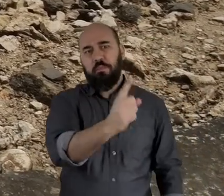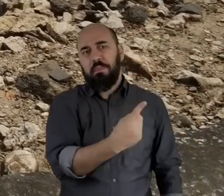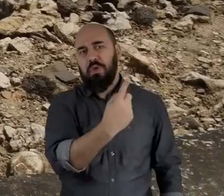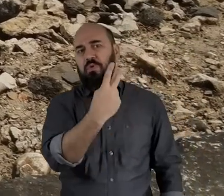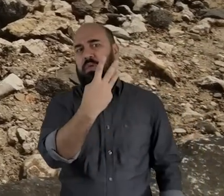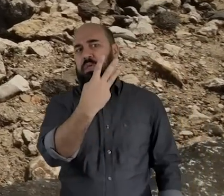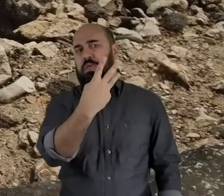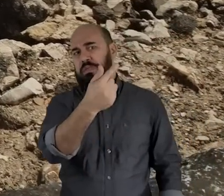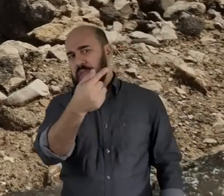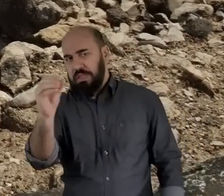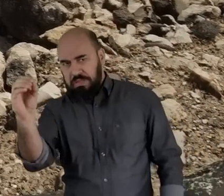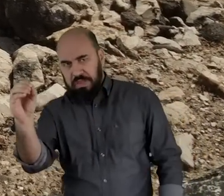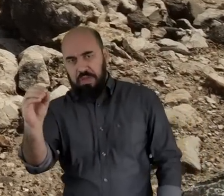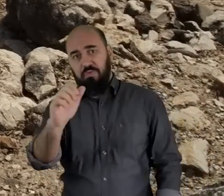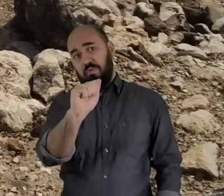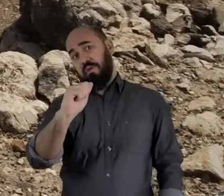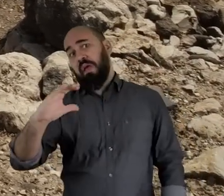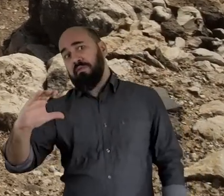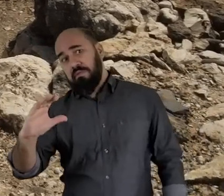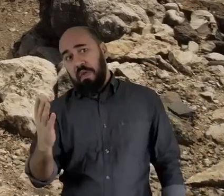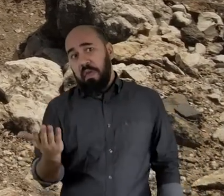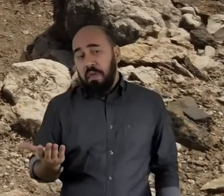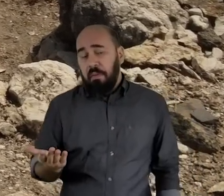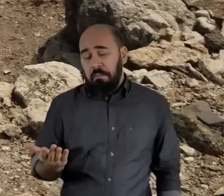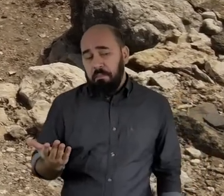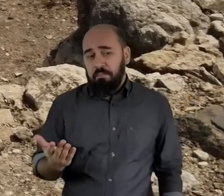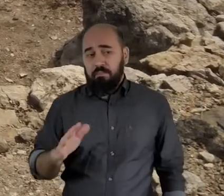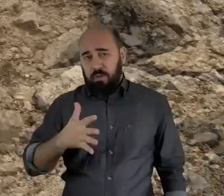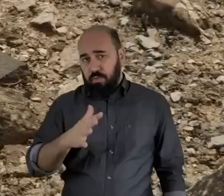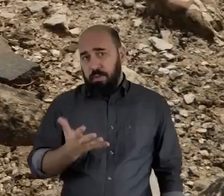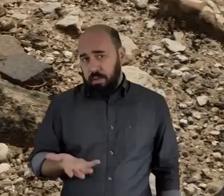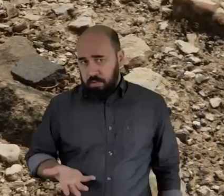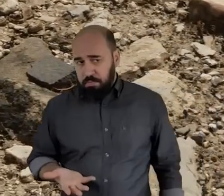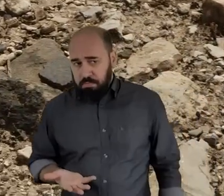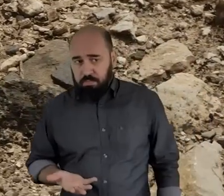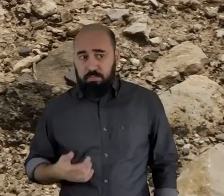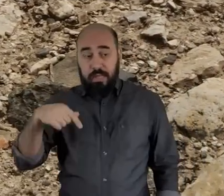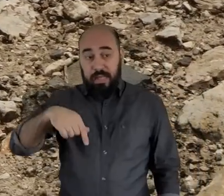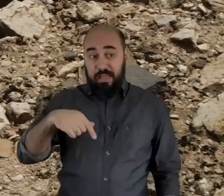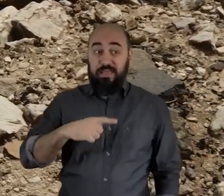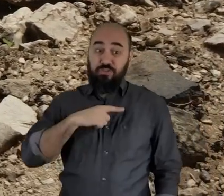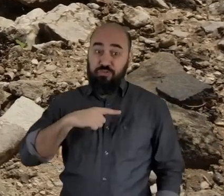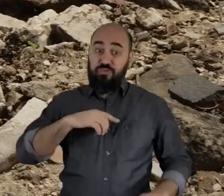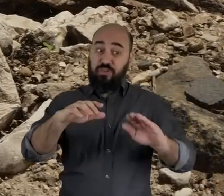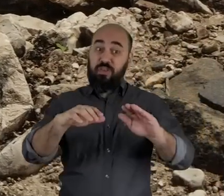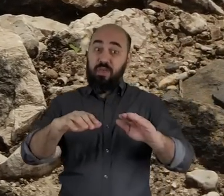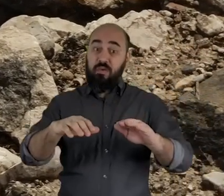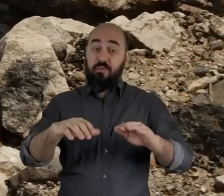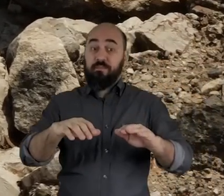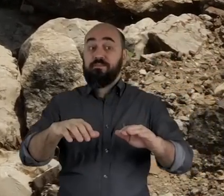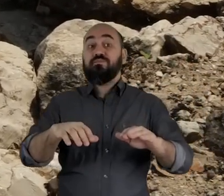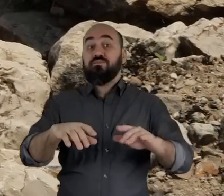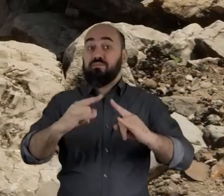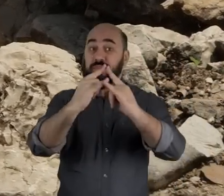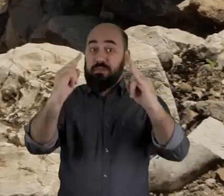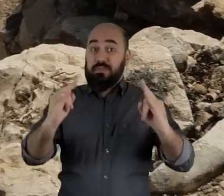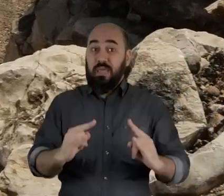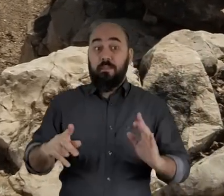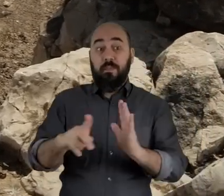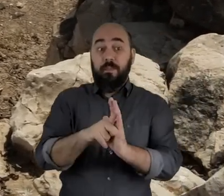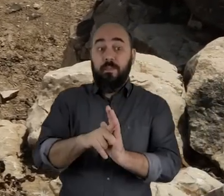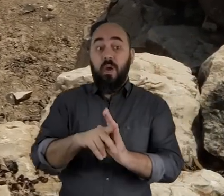1700 a 1300 a.C. aproximadamente, tá certo? Então aqui funcionava um templo, só que aqui não houve problema de